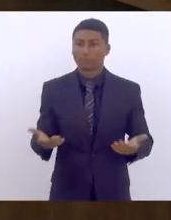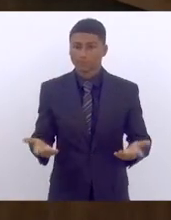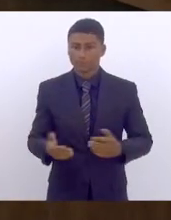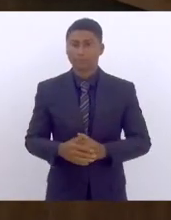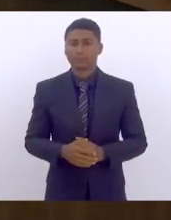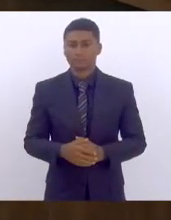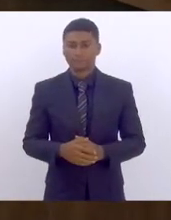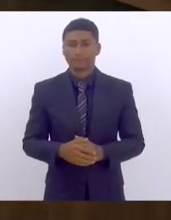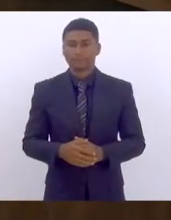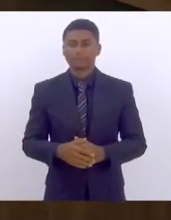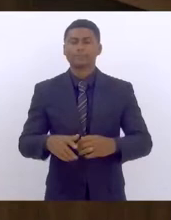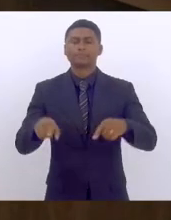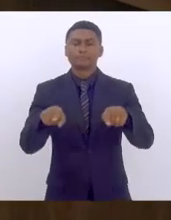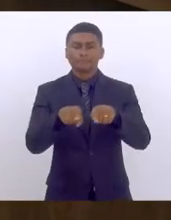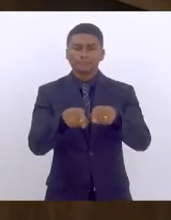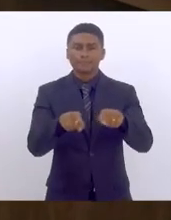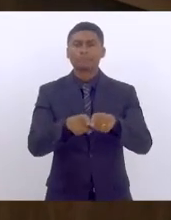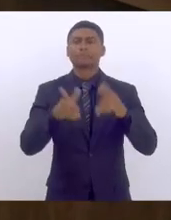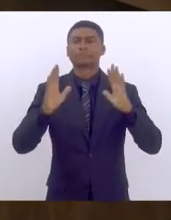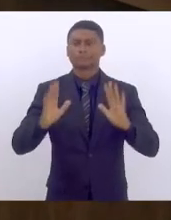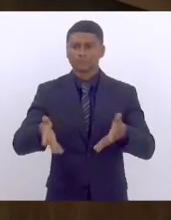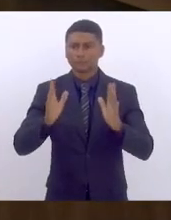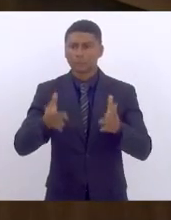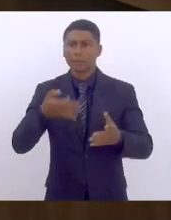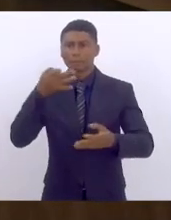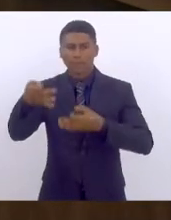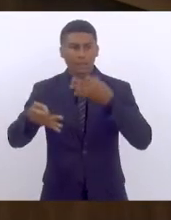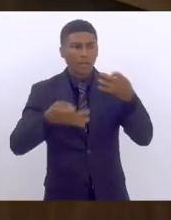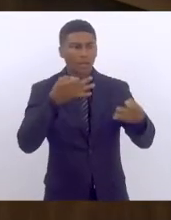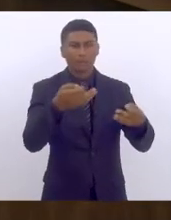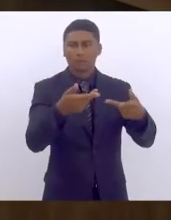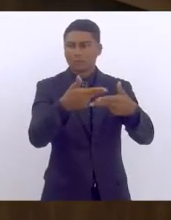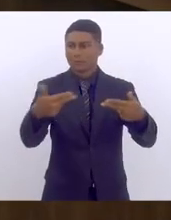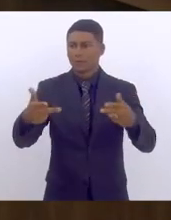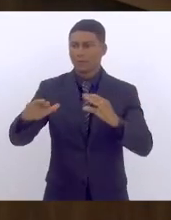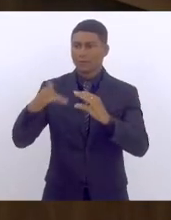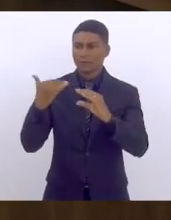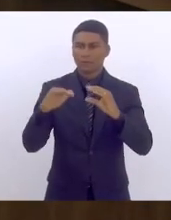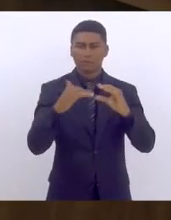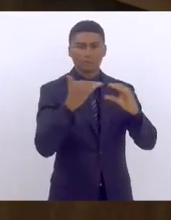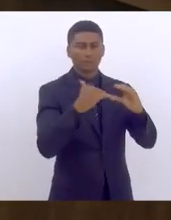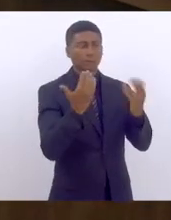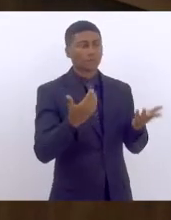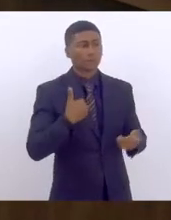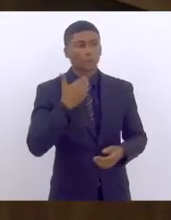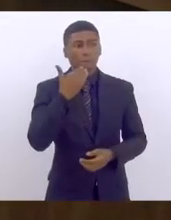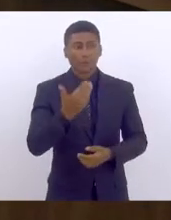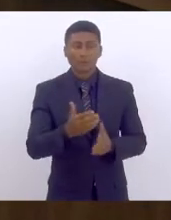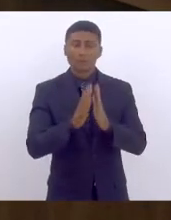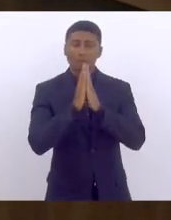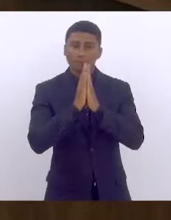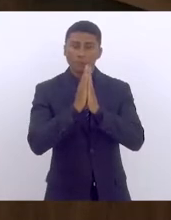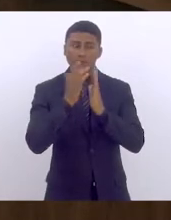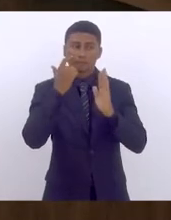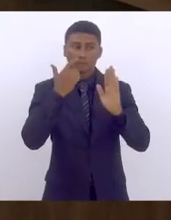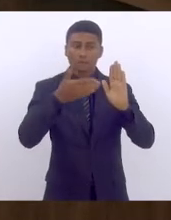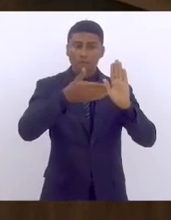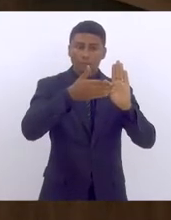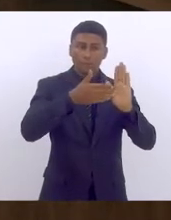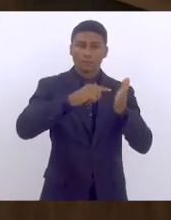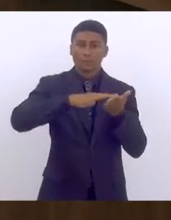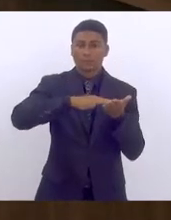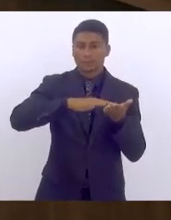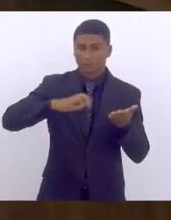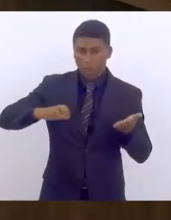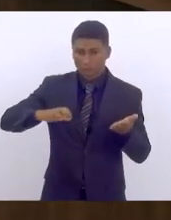recebemos várias manifestações, então queria pedir a Vossa Excelência que se nós pudéssemos retirar de pauta e